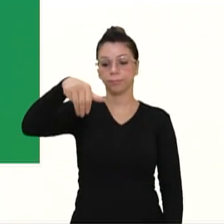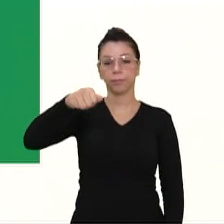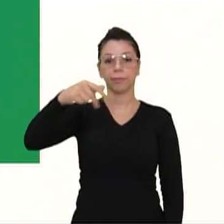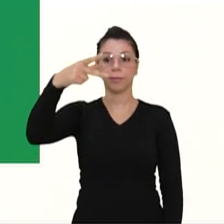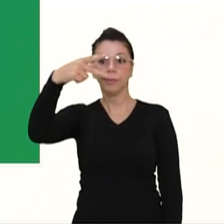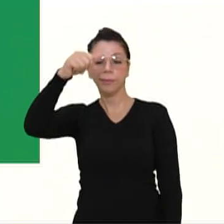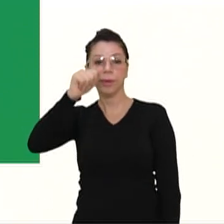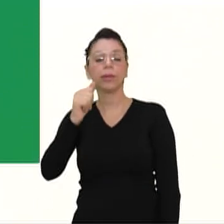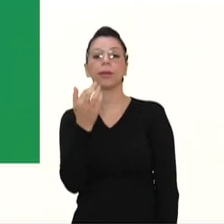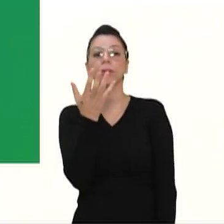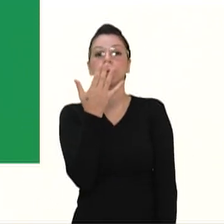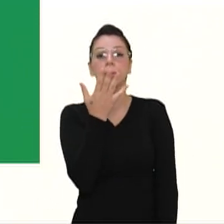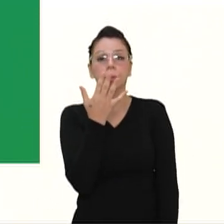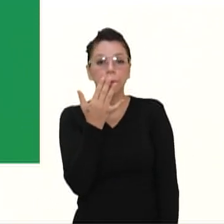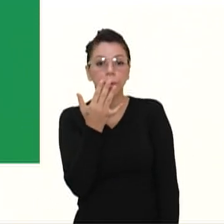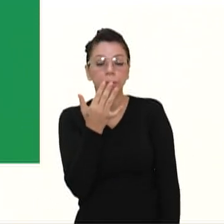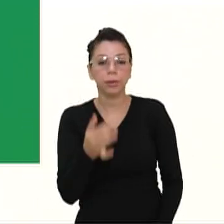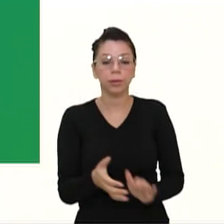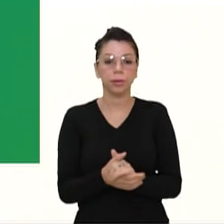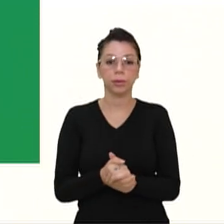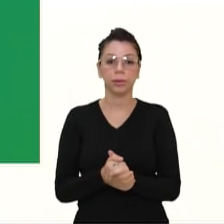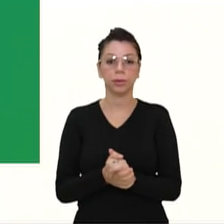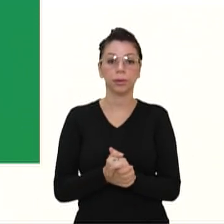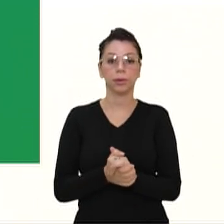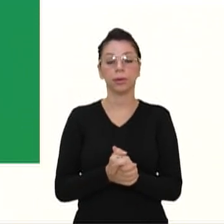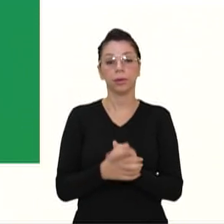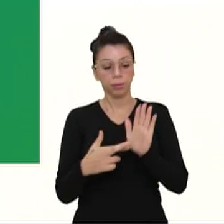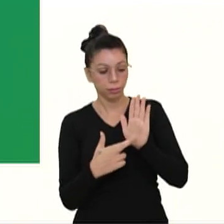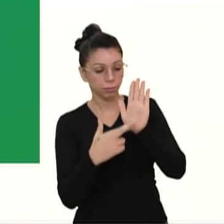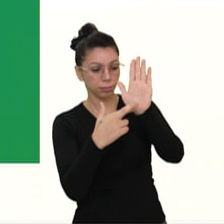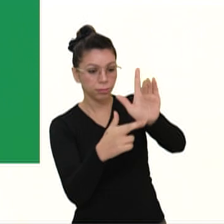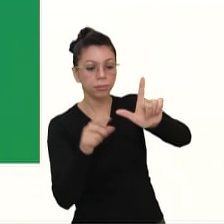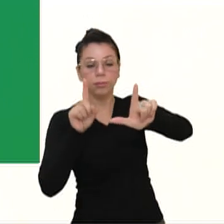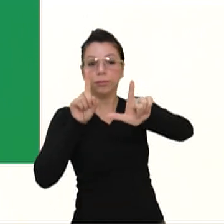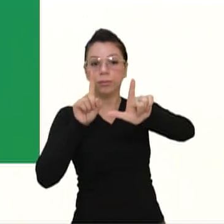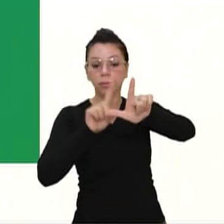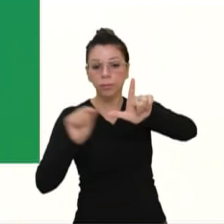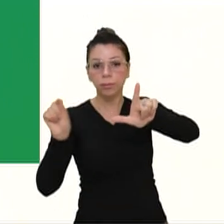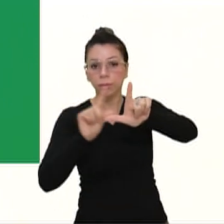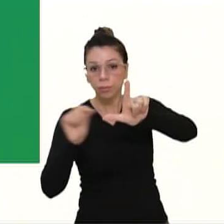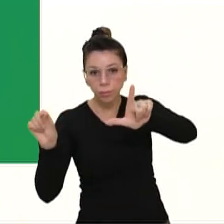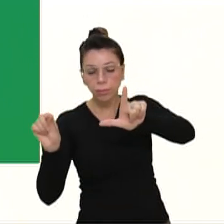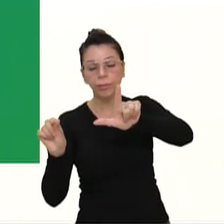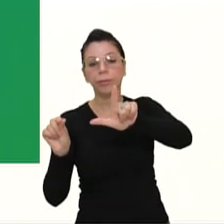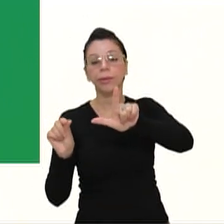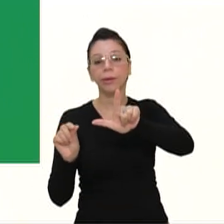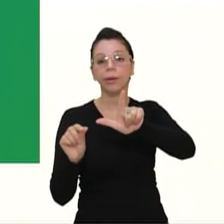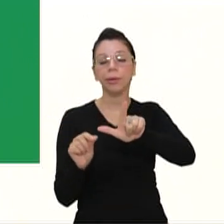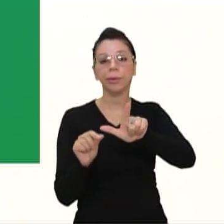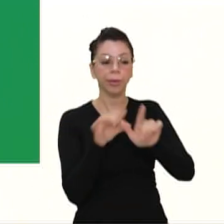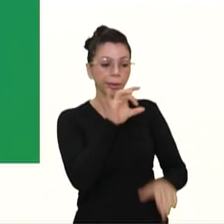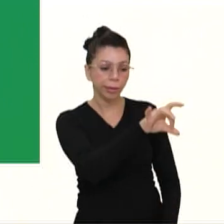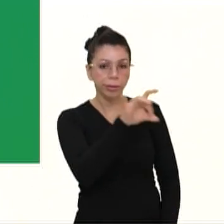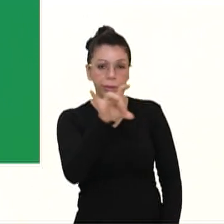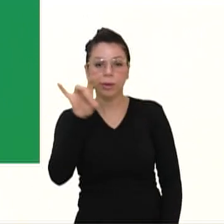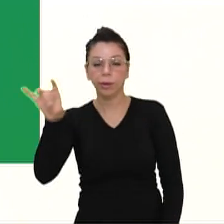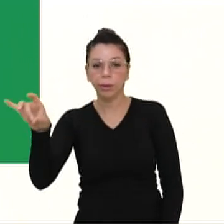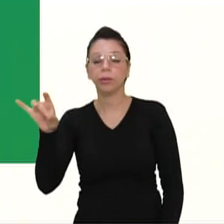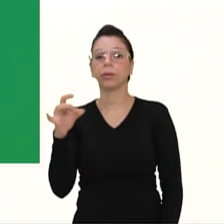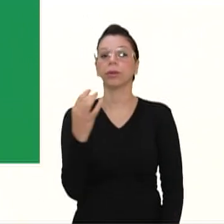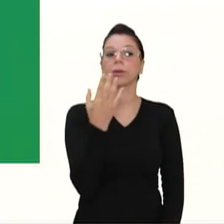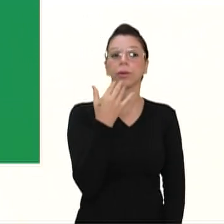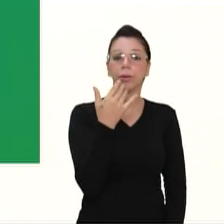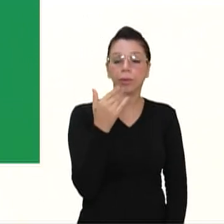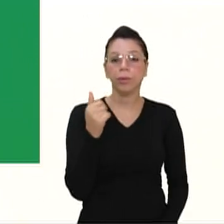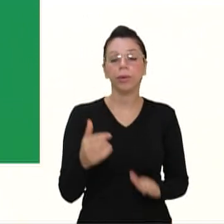cores, essas cores são representadas na legenda, que cada cor representa, nesse caso aqui, um tipo de terreno. Por